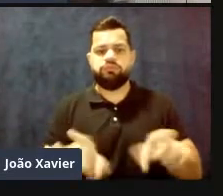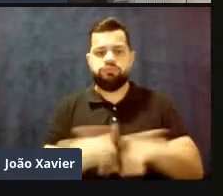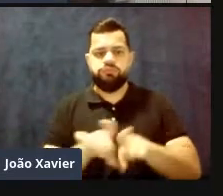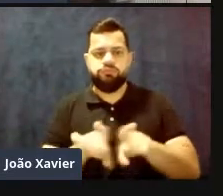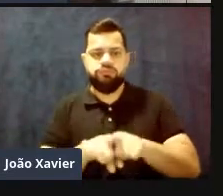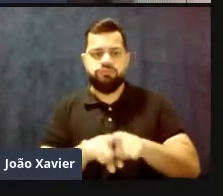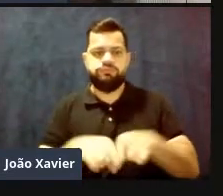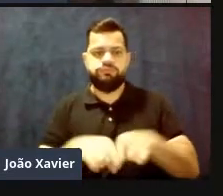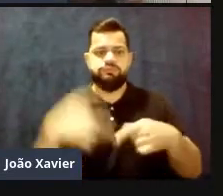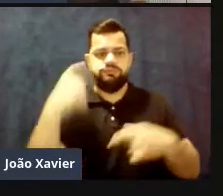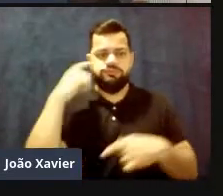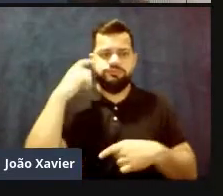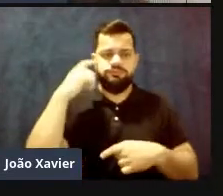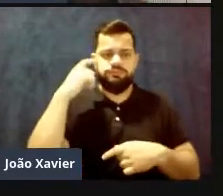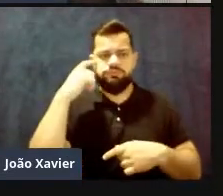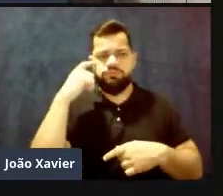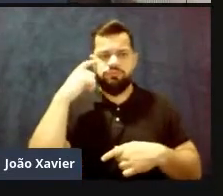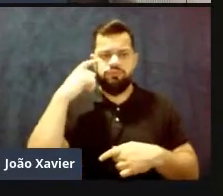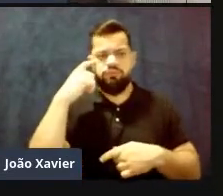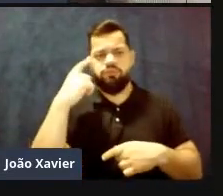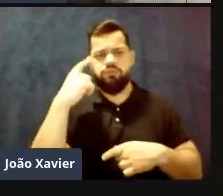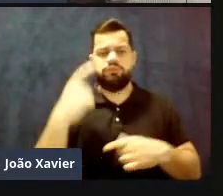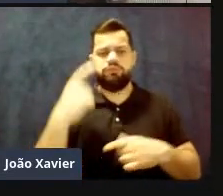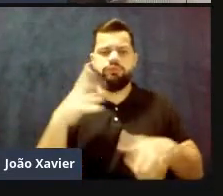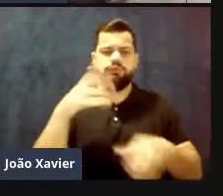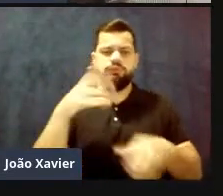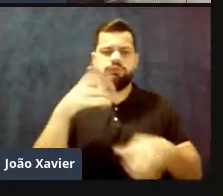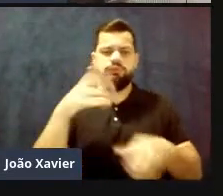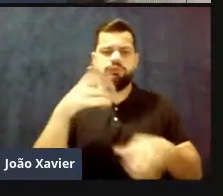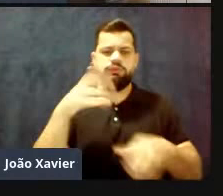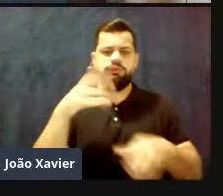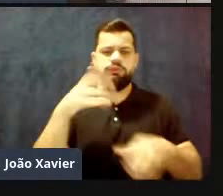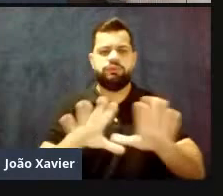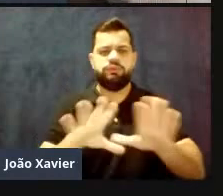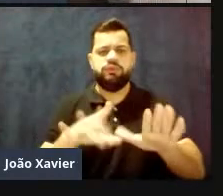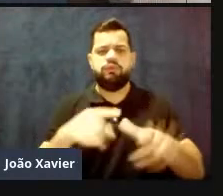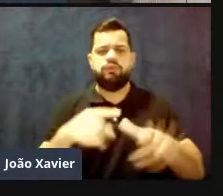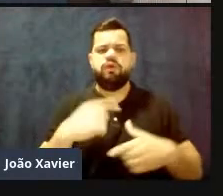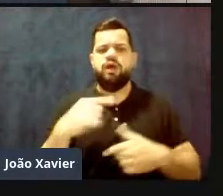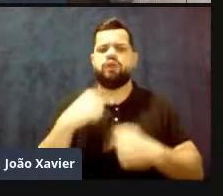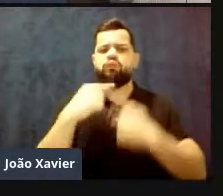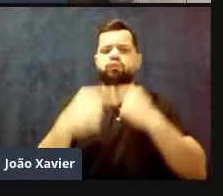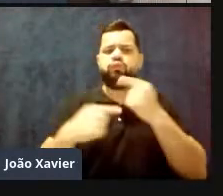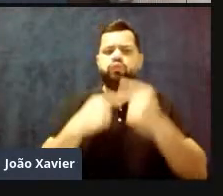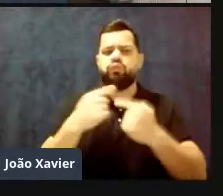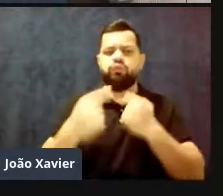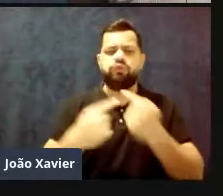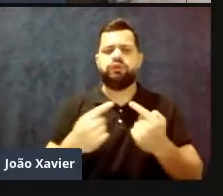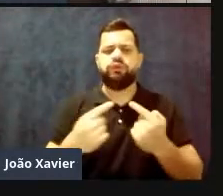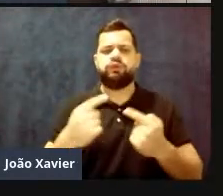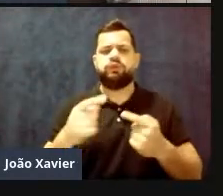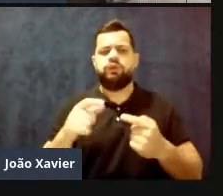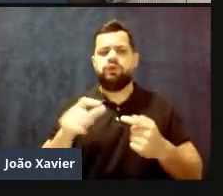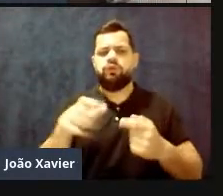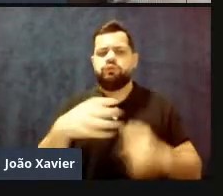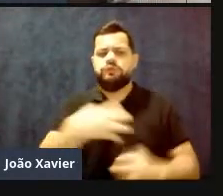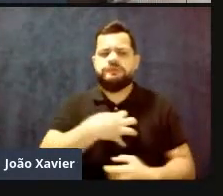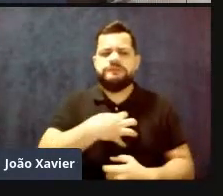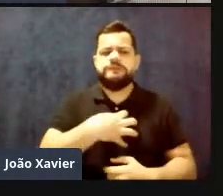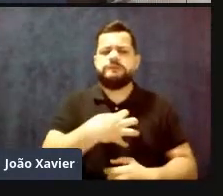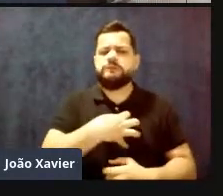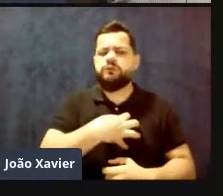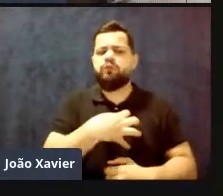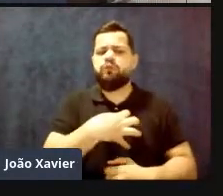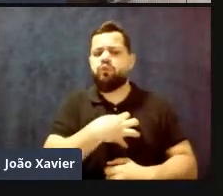período de internação. As queixas que esse doente me traz, os sinais e os sintomas que ele me apresenta, os aspectos semiológicos, é claro, o